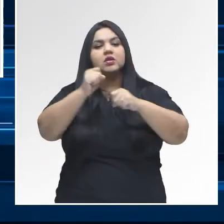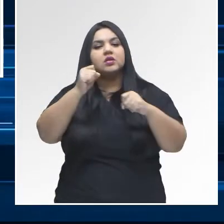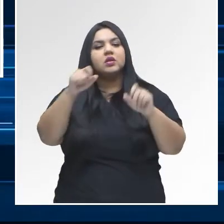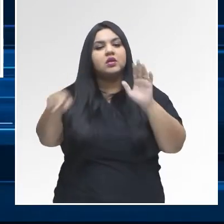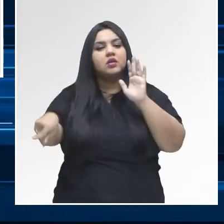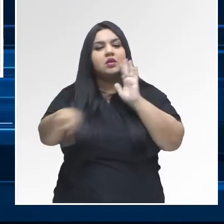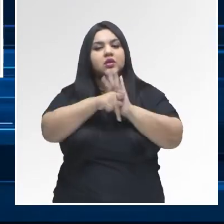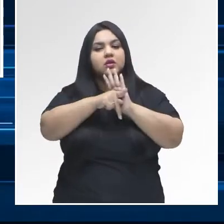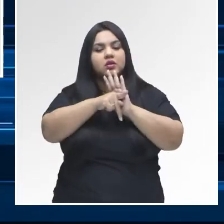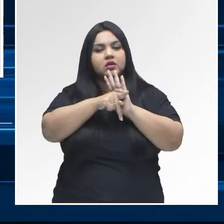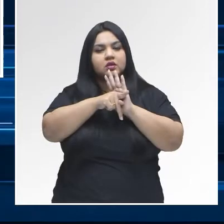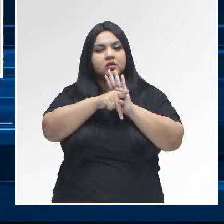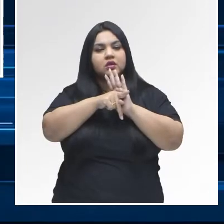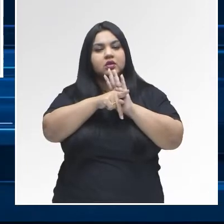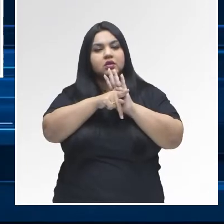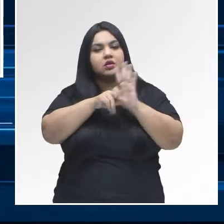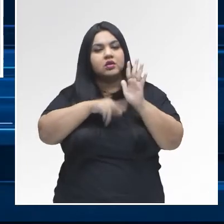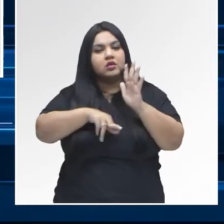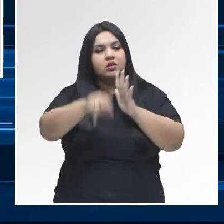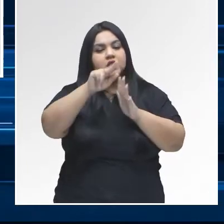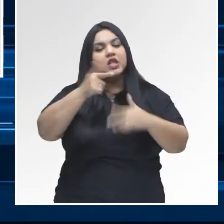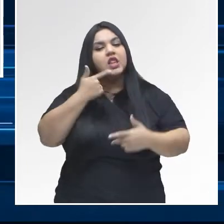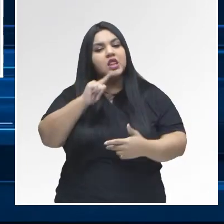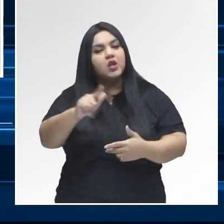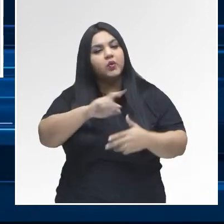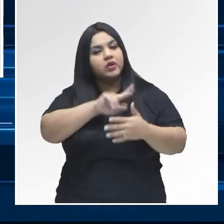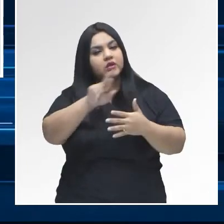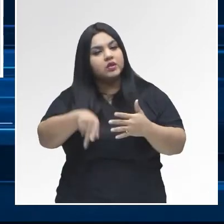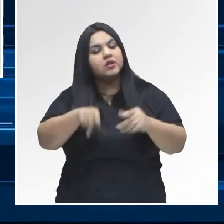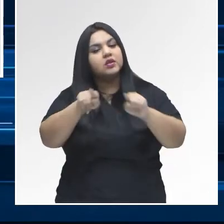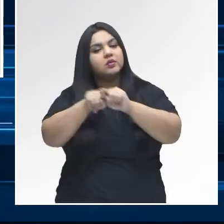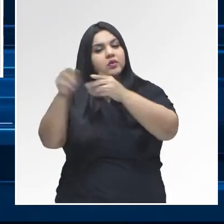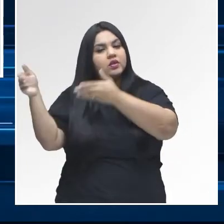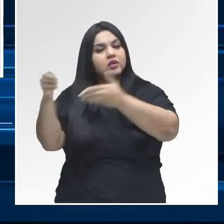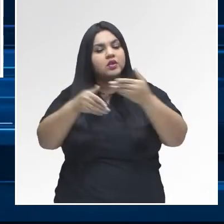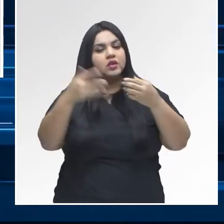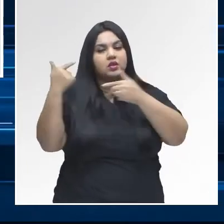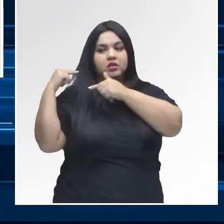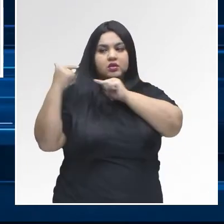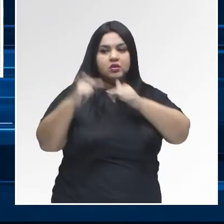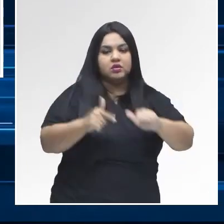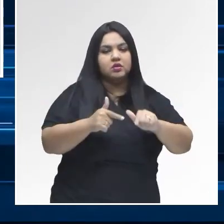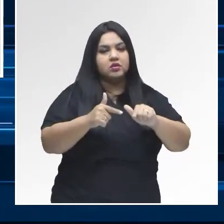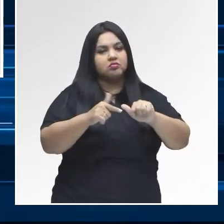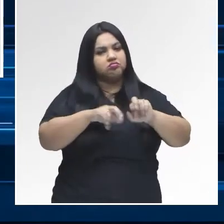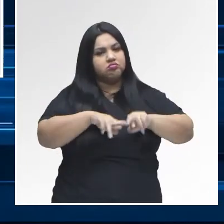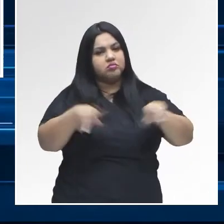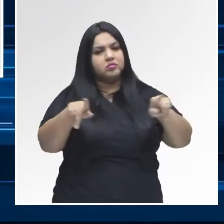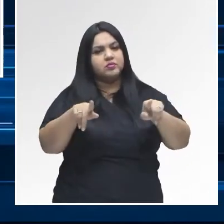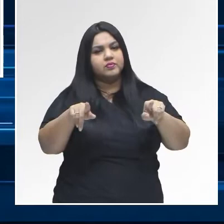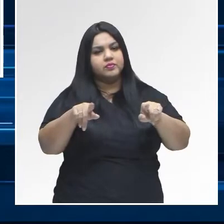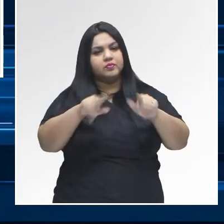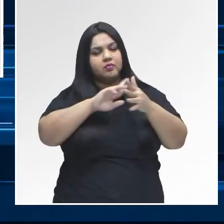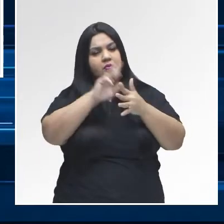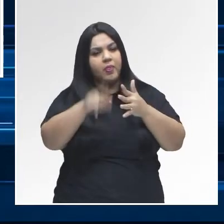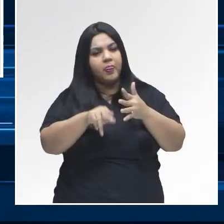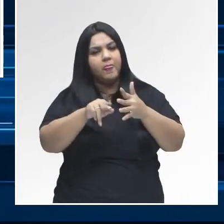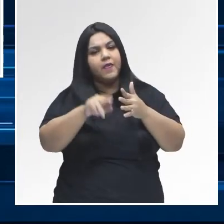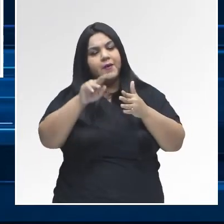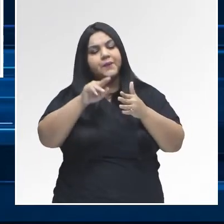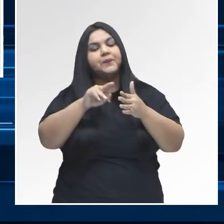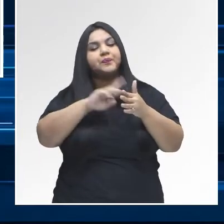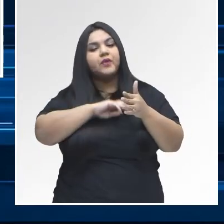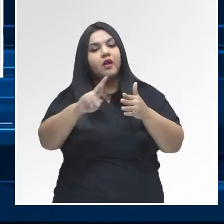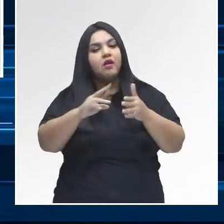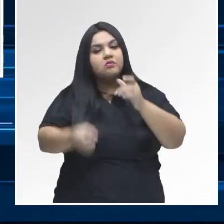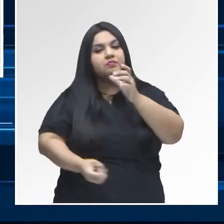pertencente a diversas etnias que falavam idiomas diferentes e trouxeram tradições distintas. Então, várias crenças religiosas